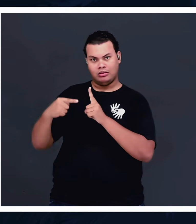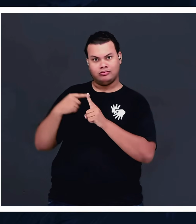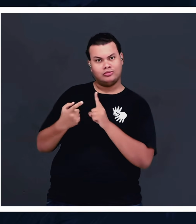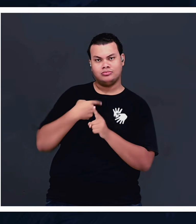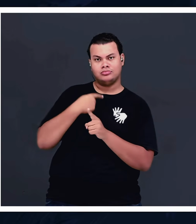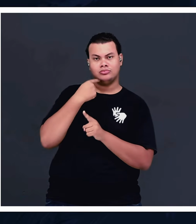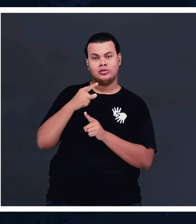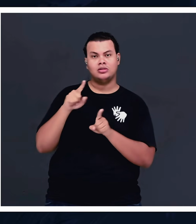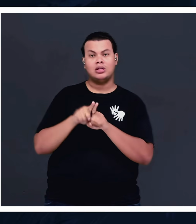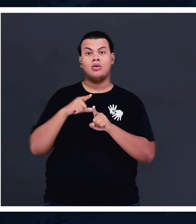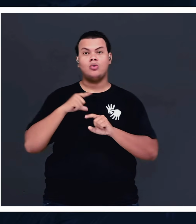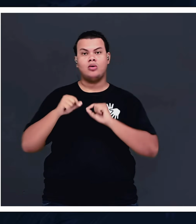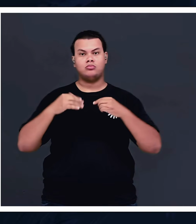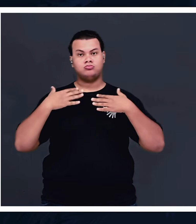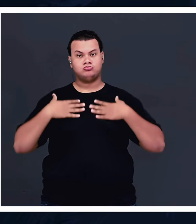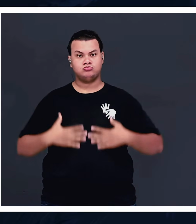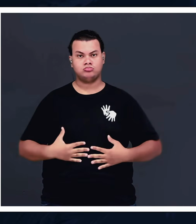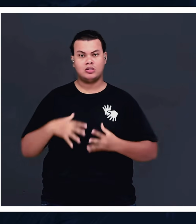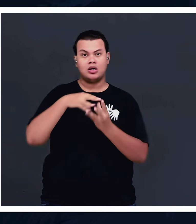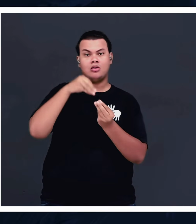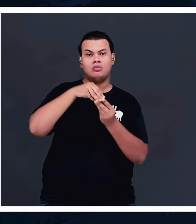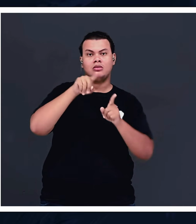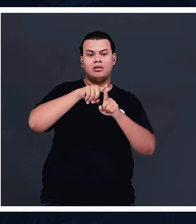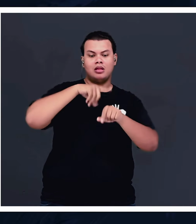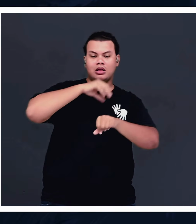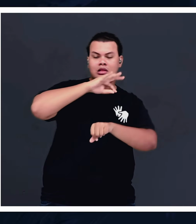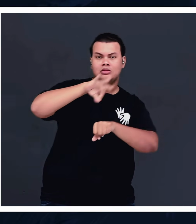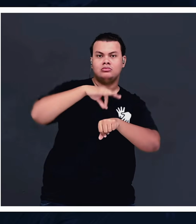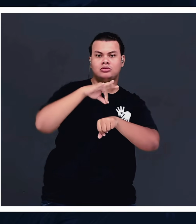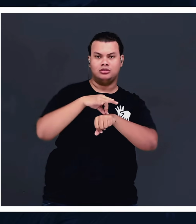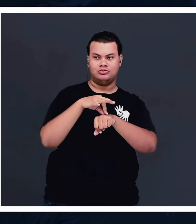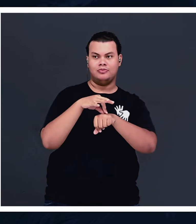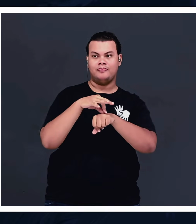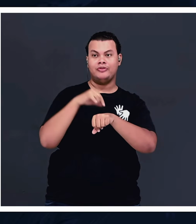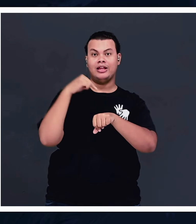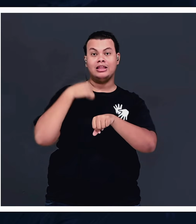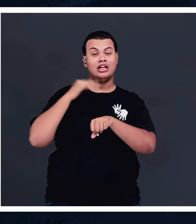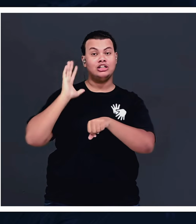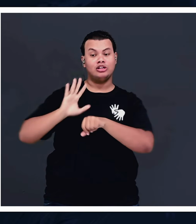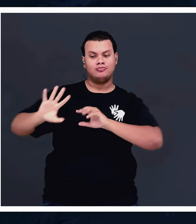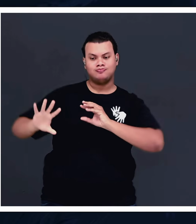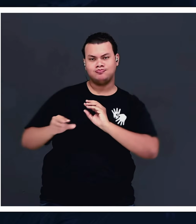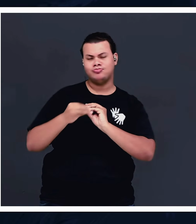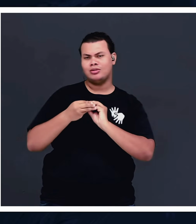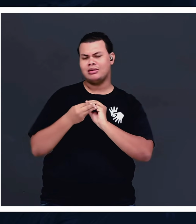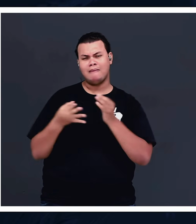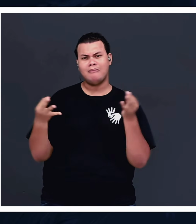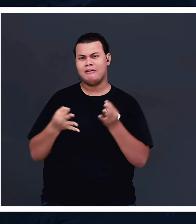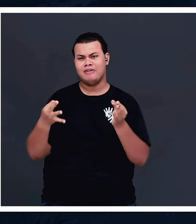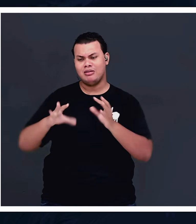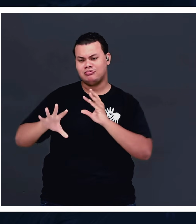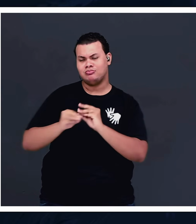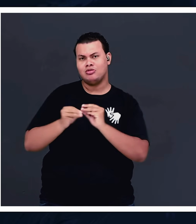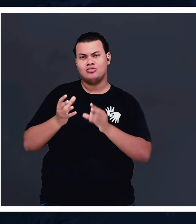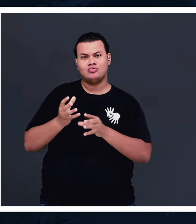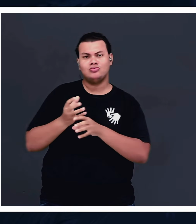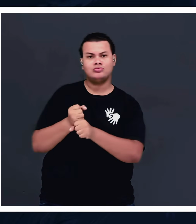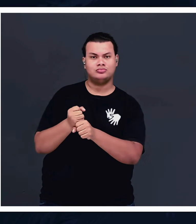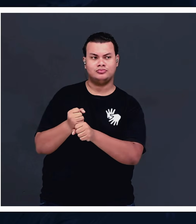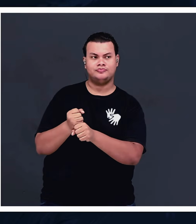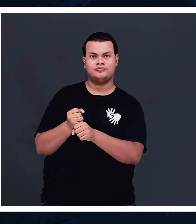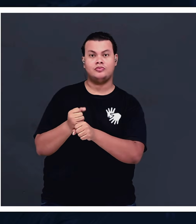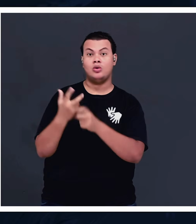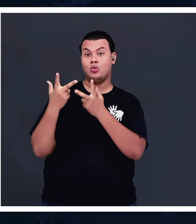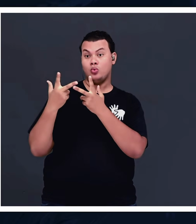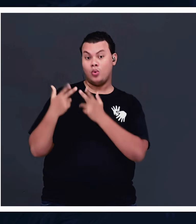somos corpo, alma e espírito. E isso está integrado, perfeitamente integrado.